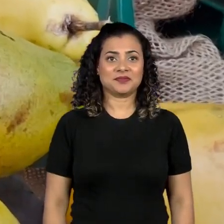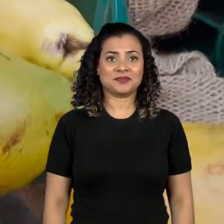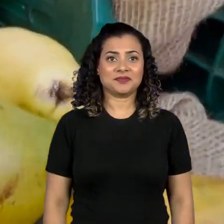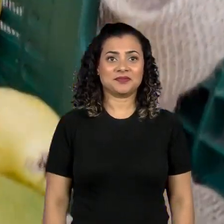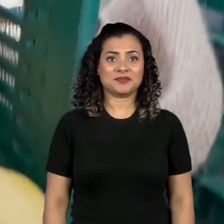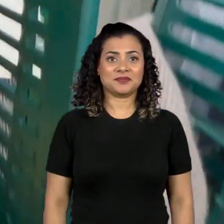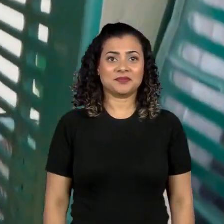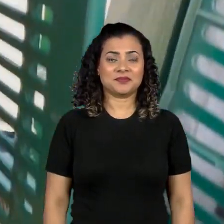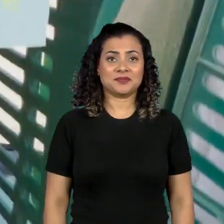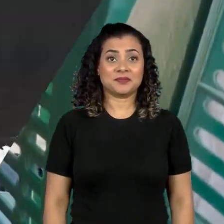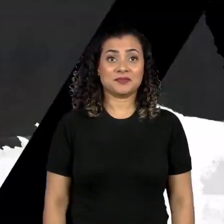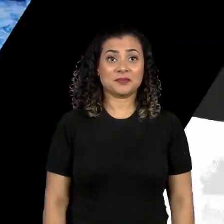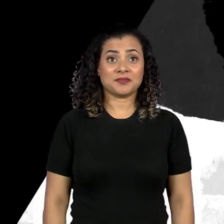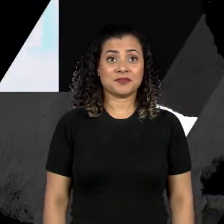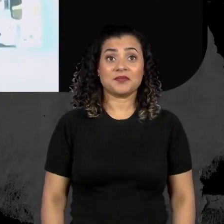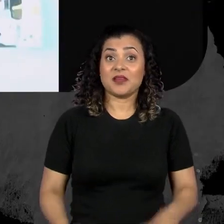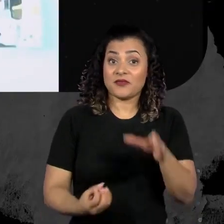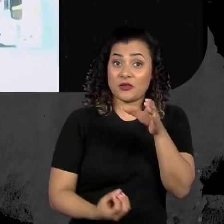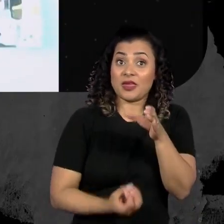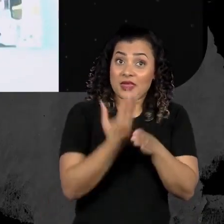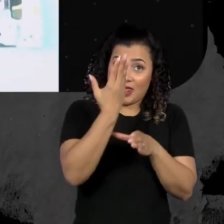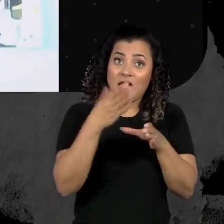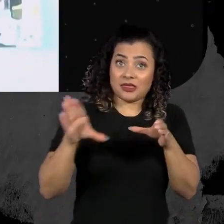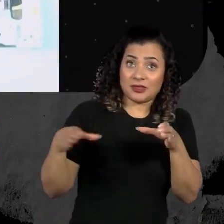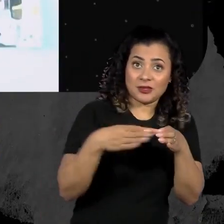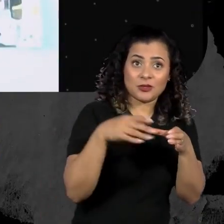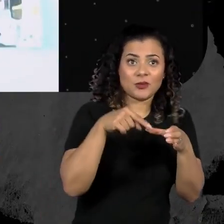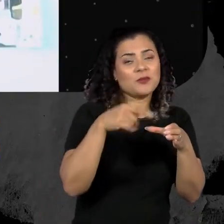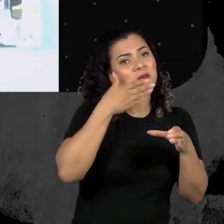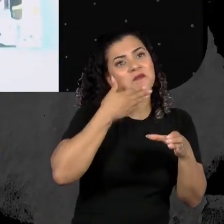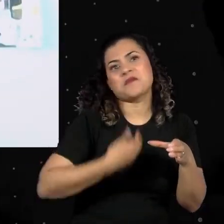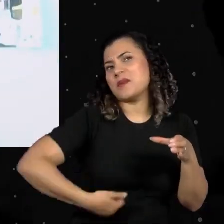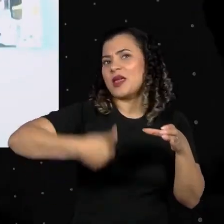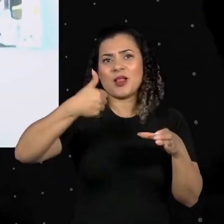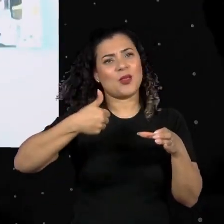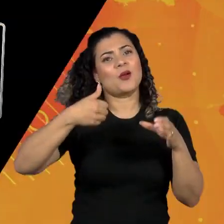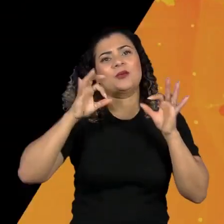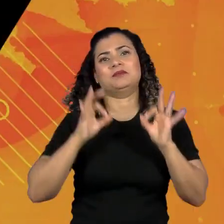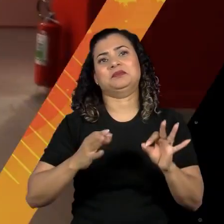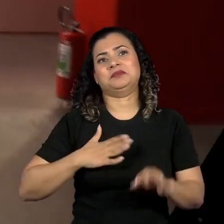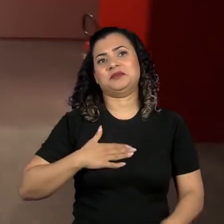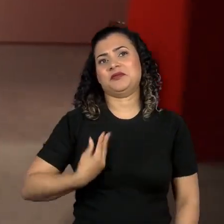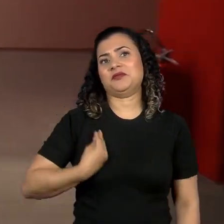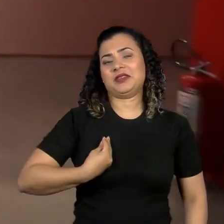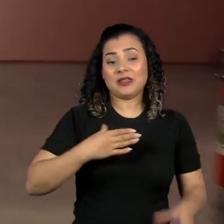Aí, depois que foi criada a cooperativa, aí melhorou bastante a nossa vida.